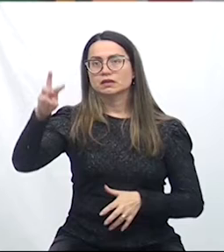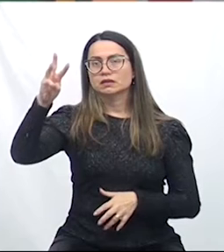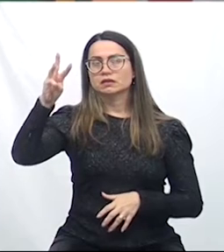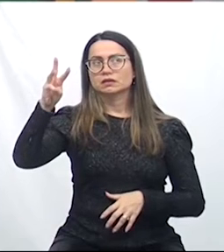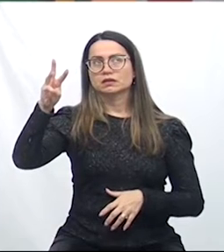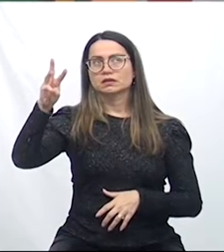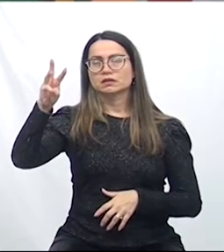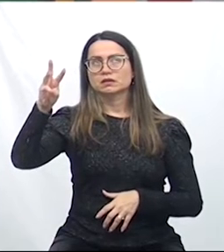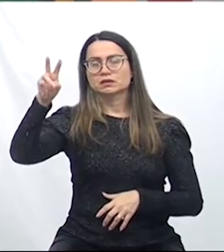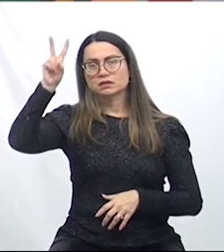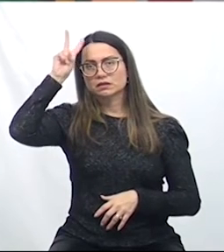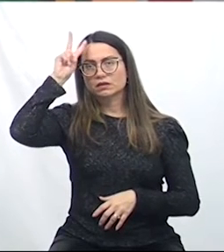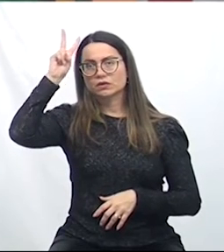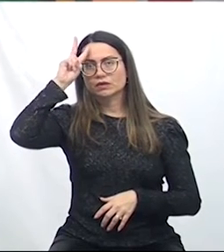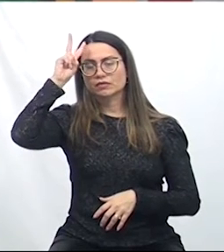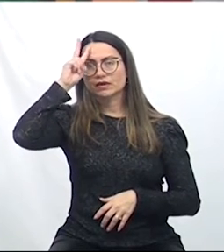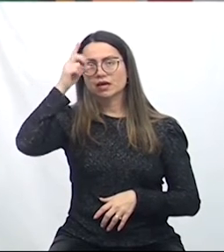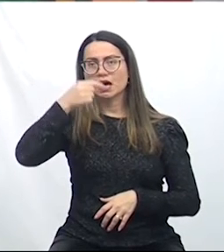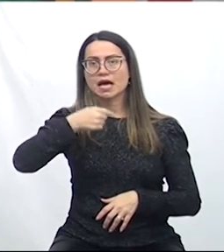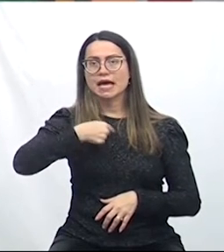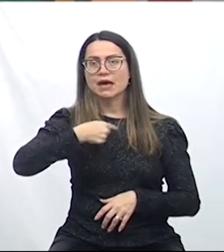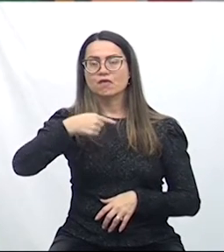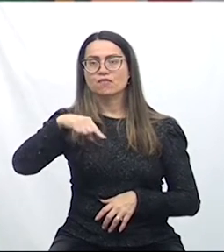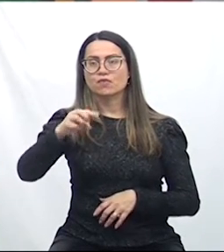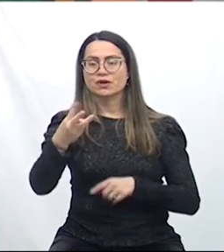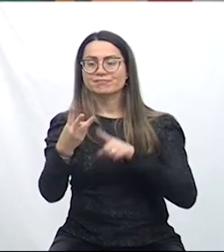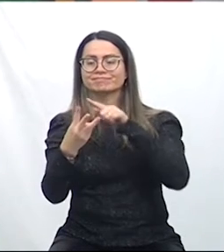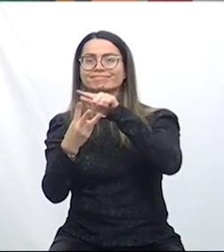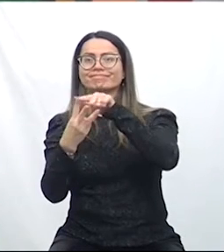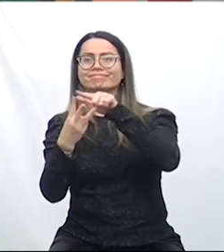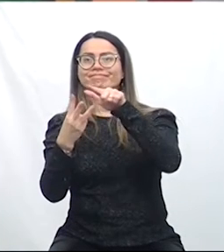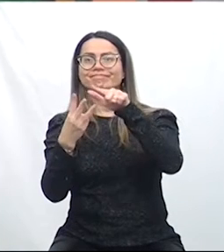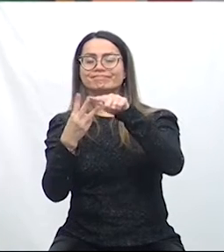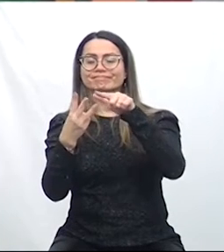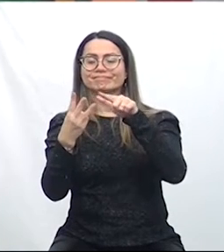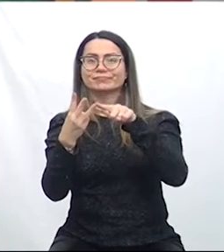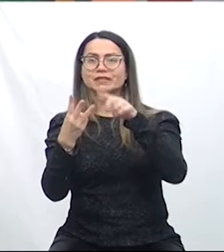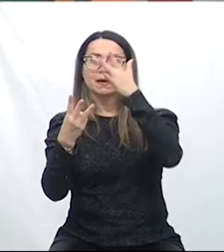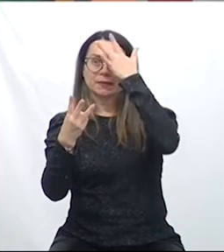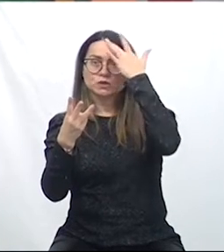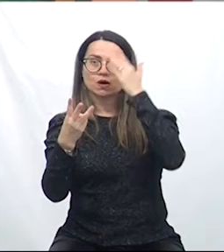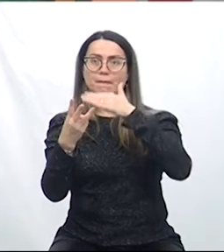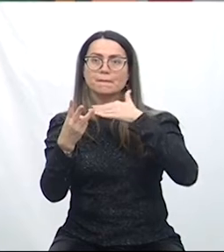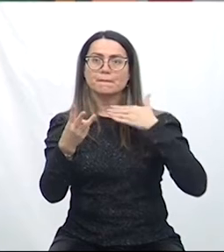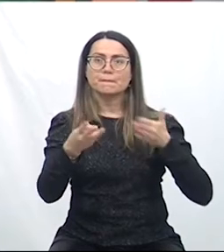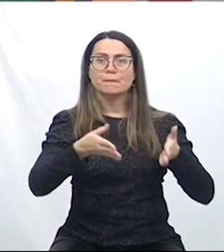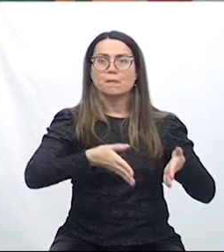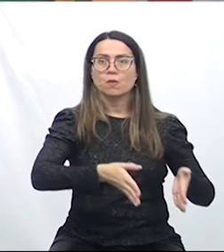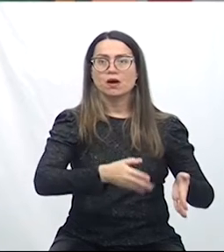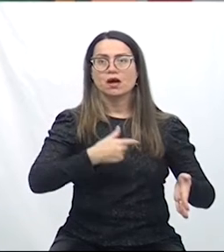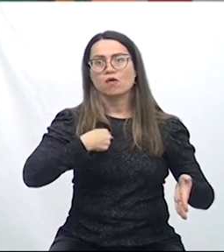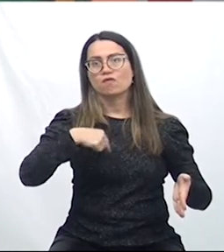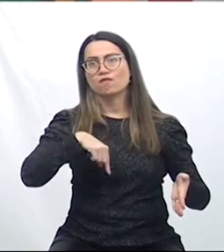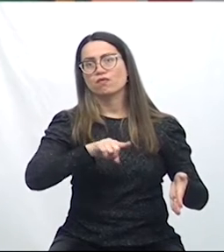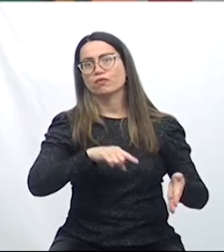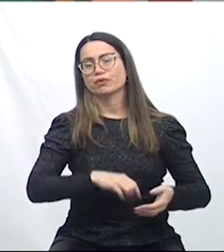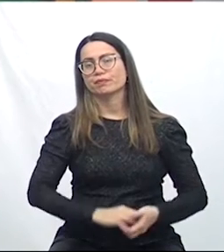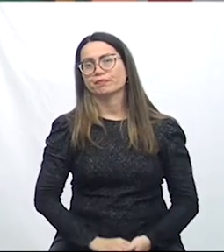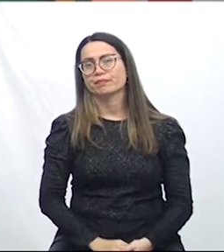velórios. 3 velórios de pessoas com 64, 52